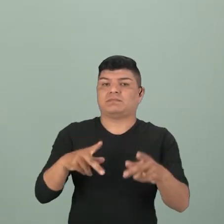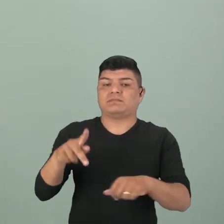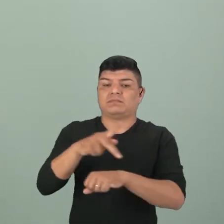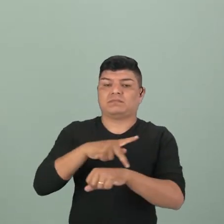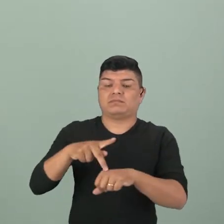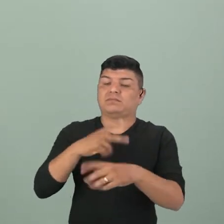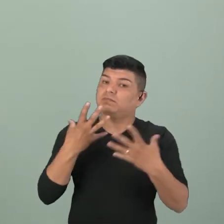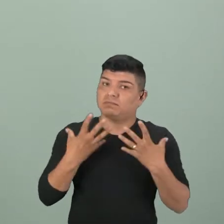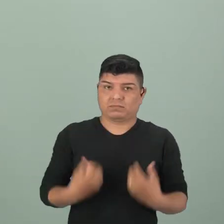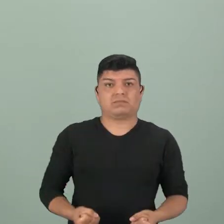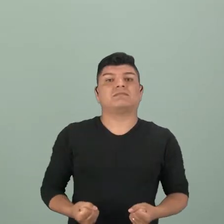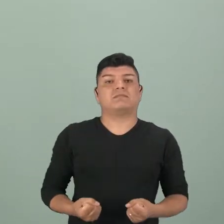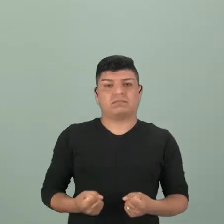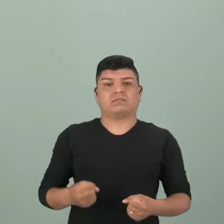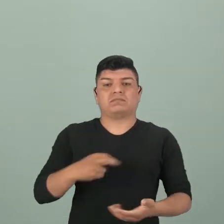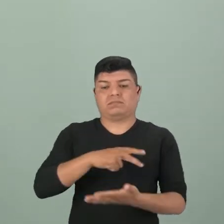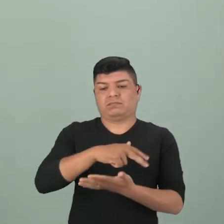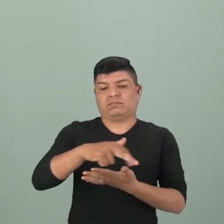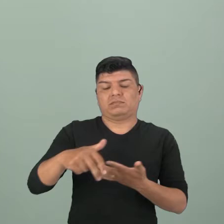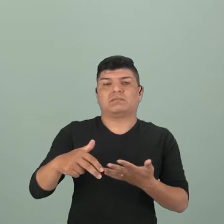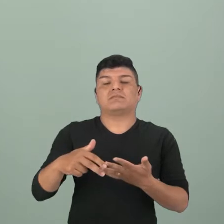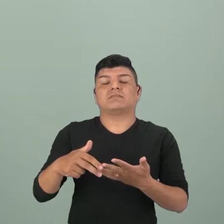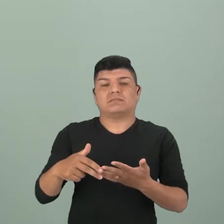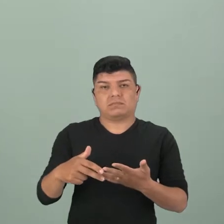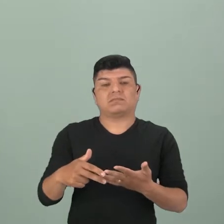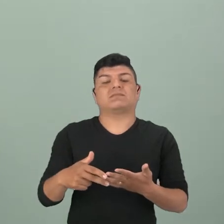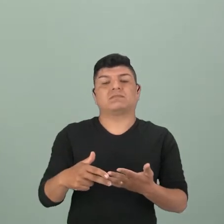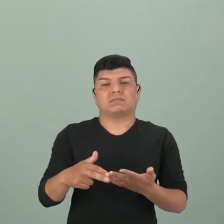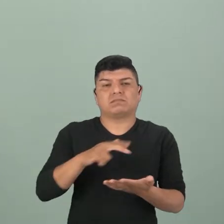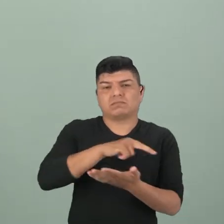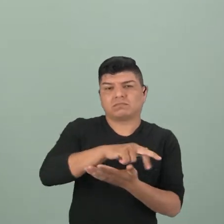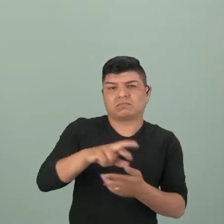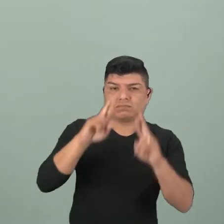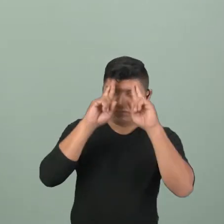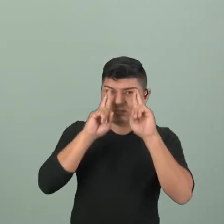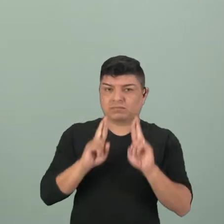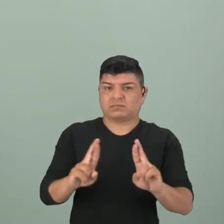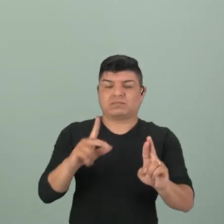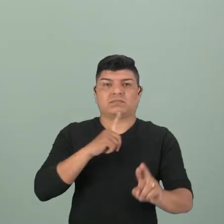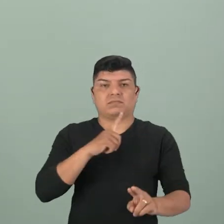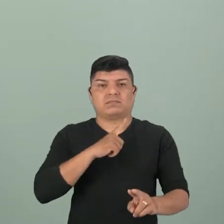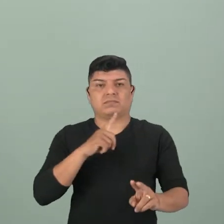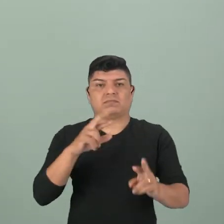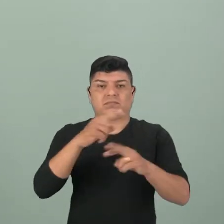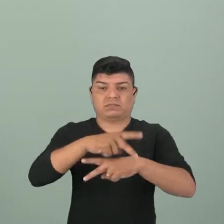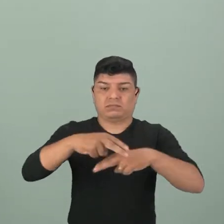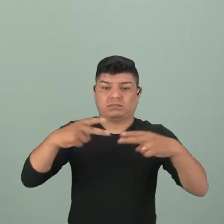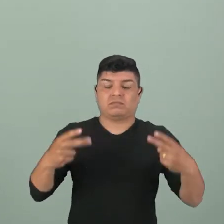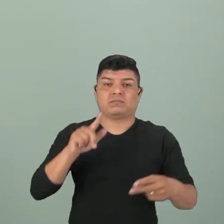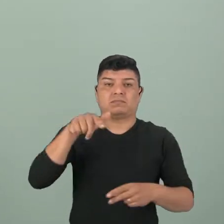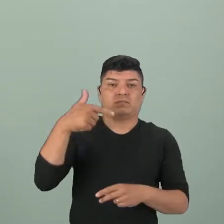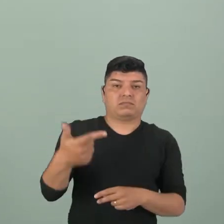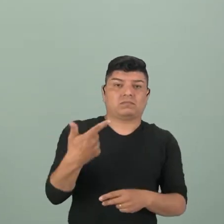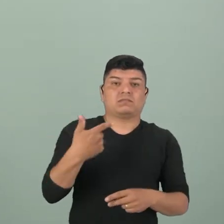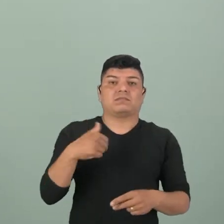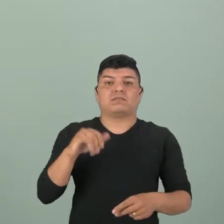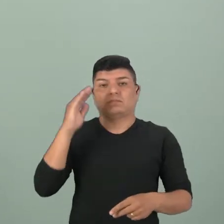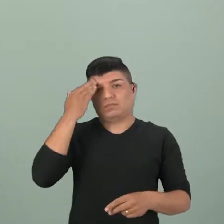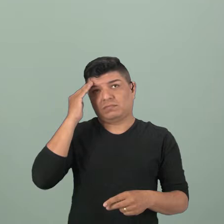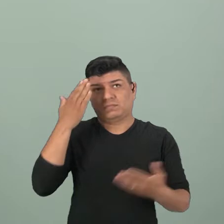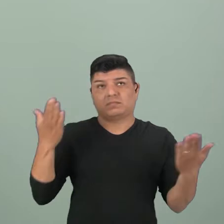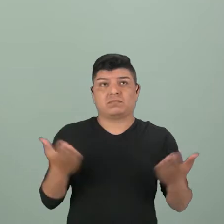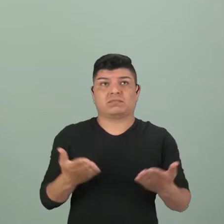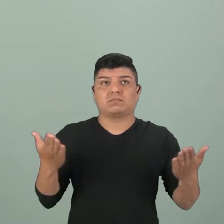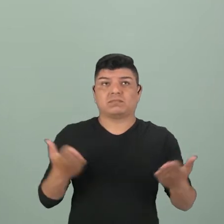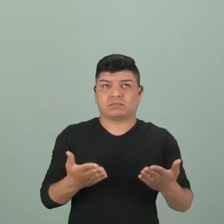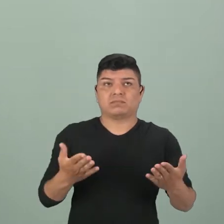países aceitam essa diversidade étnica, se essa é comum, se há um respeito à diversidade étnica um do outro, né? Então nós vamos entender